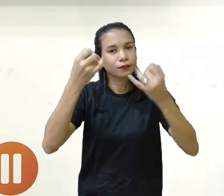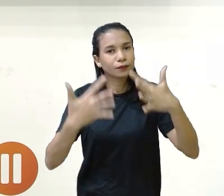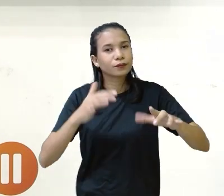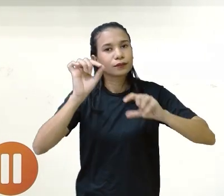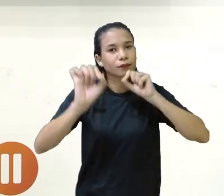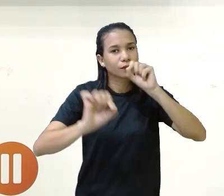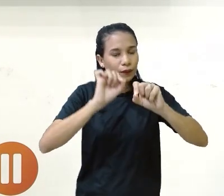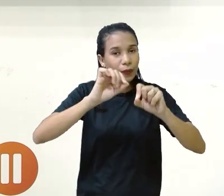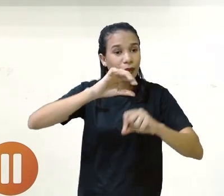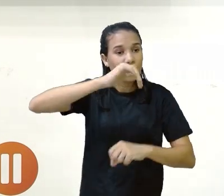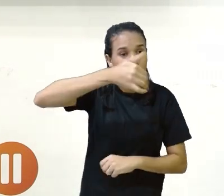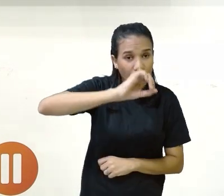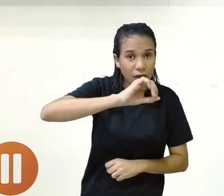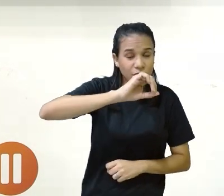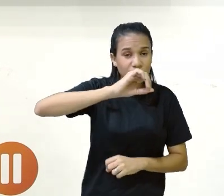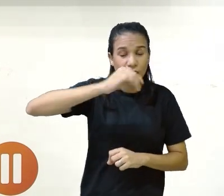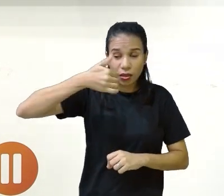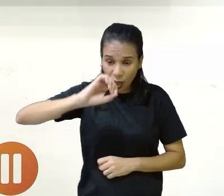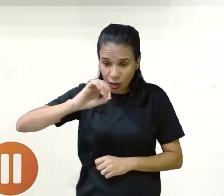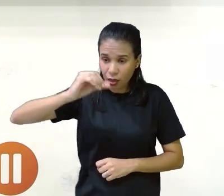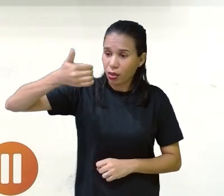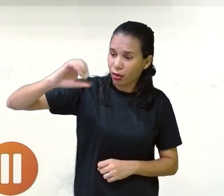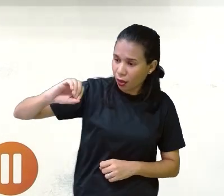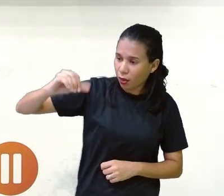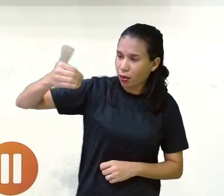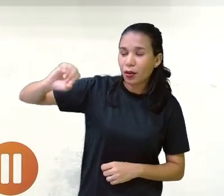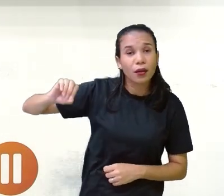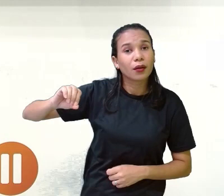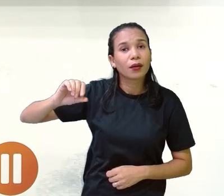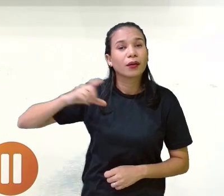de 10 em 10. Então,